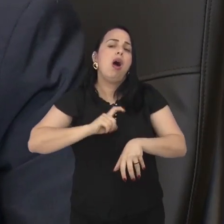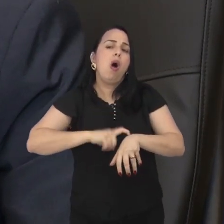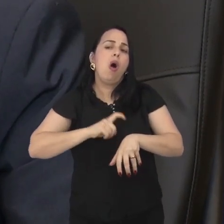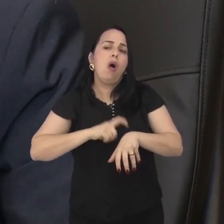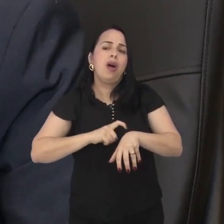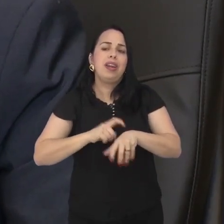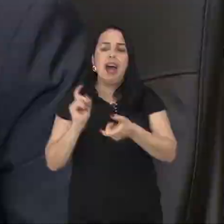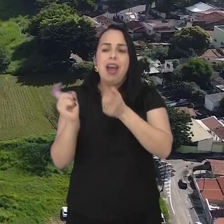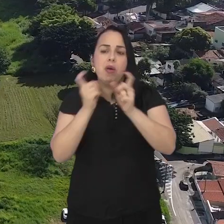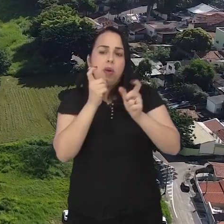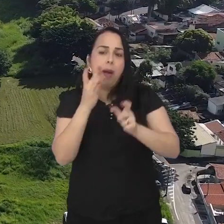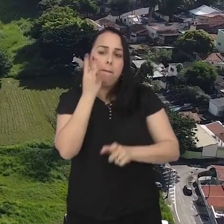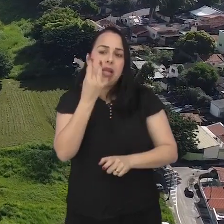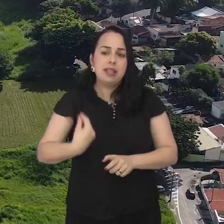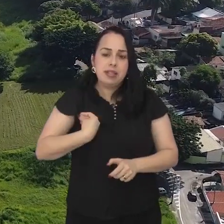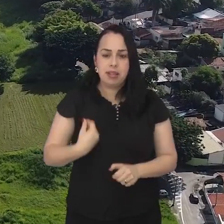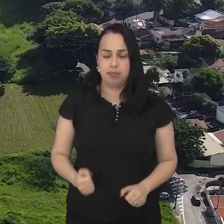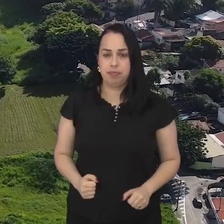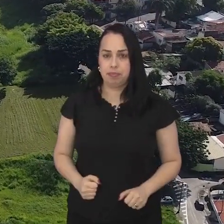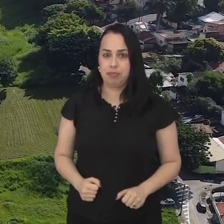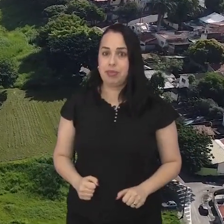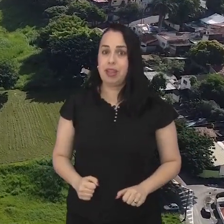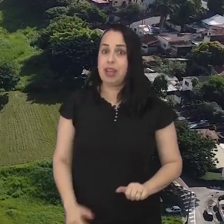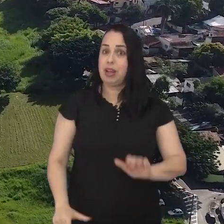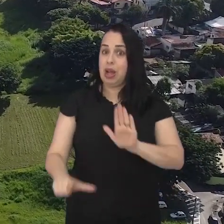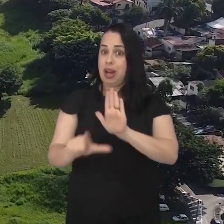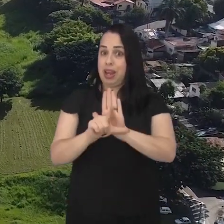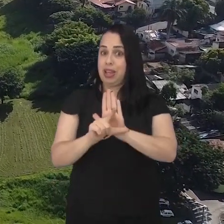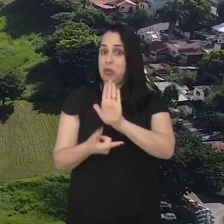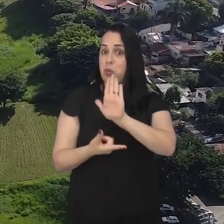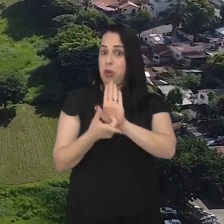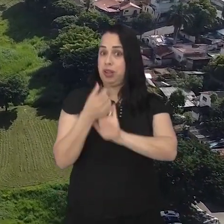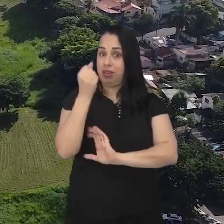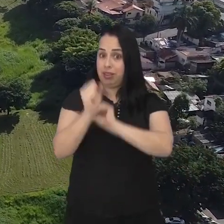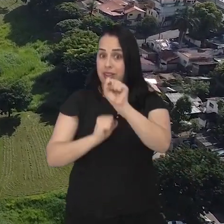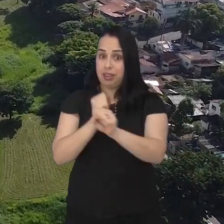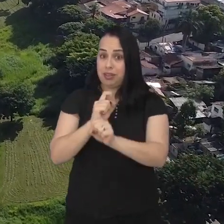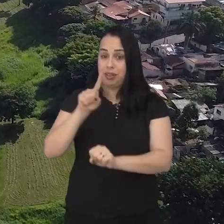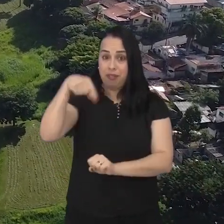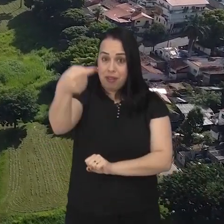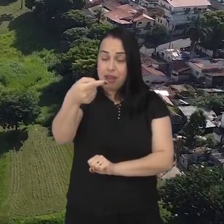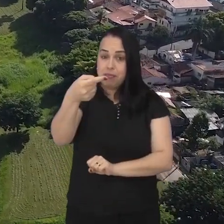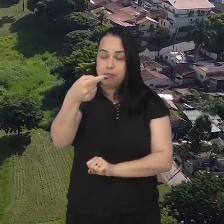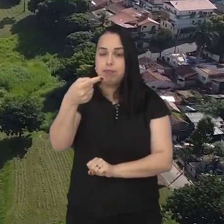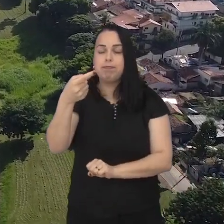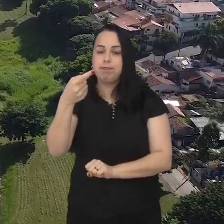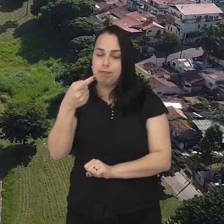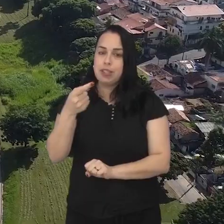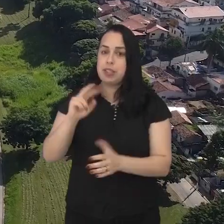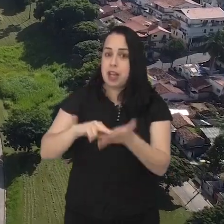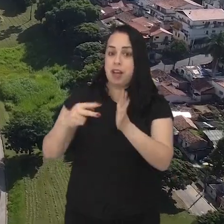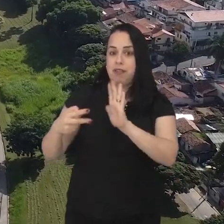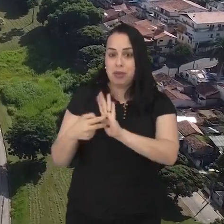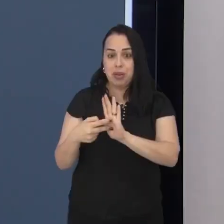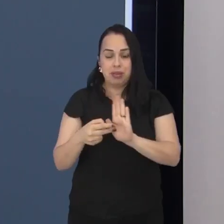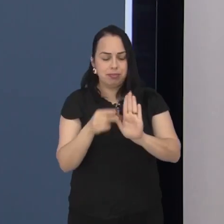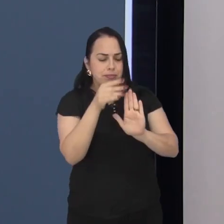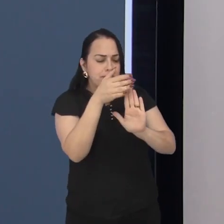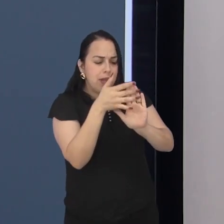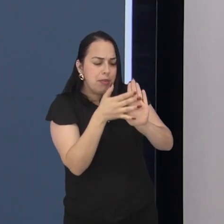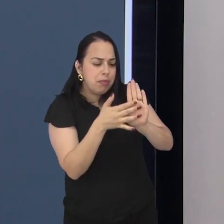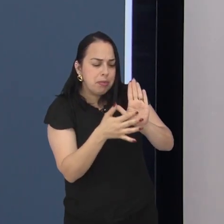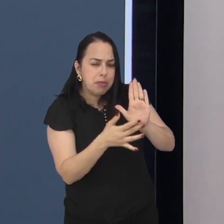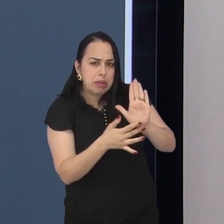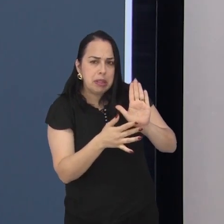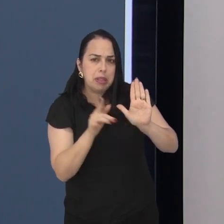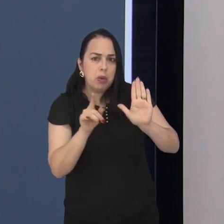que vai ser presencial. A LOA de 2024 é uma base do orçamento do município para o ano que vem, ou seja, nela